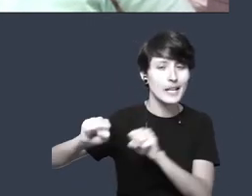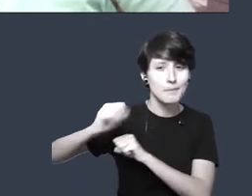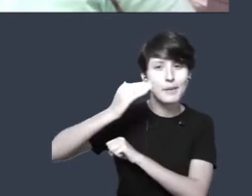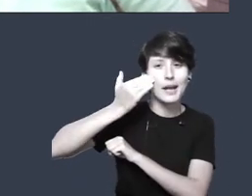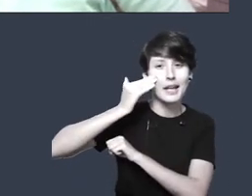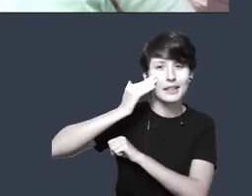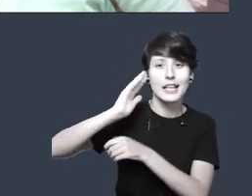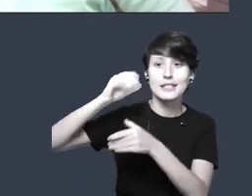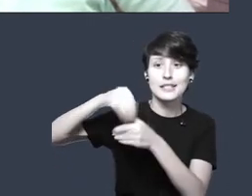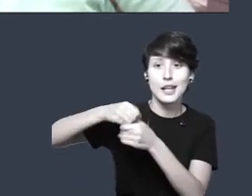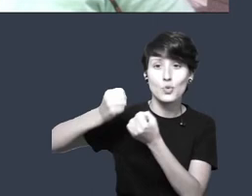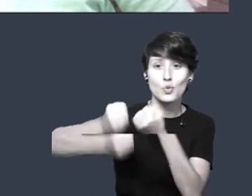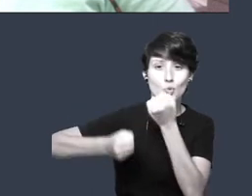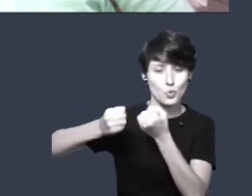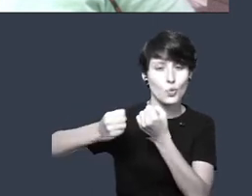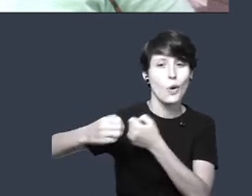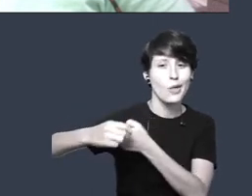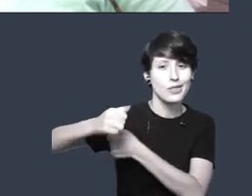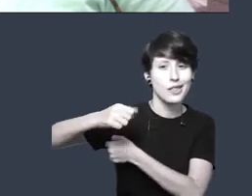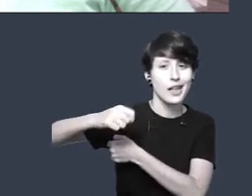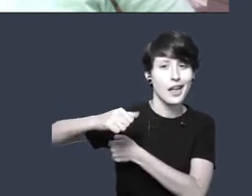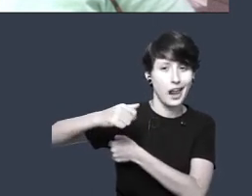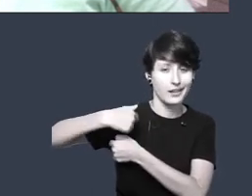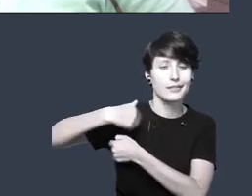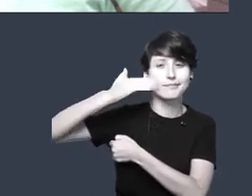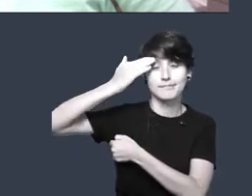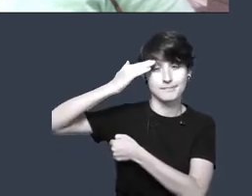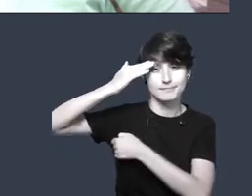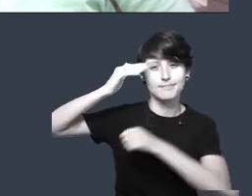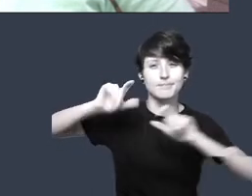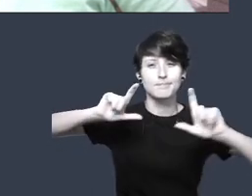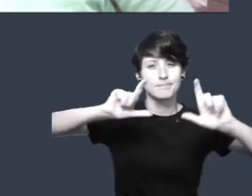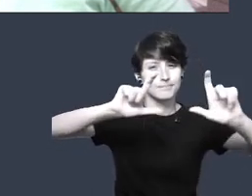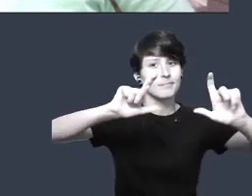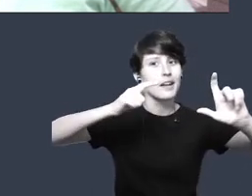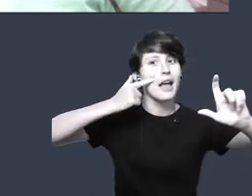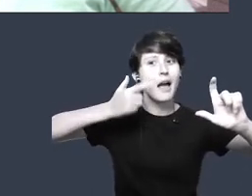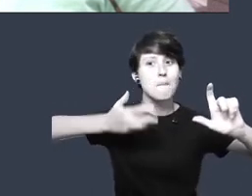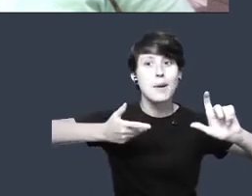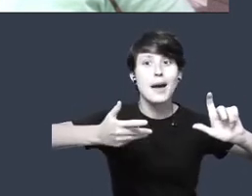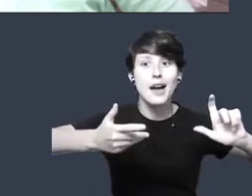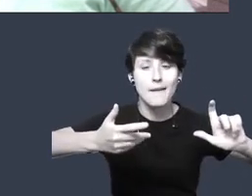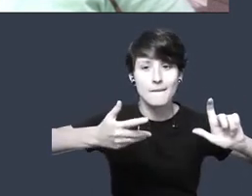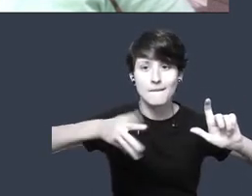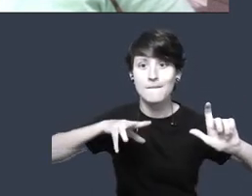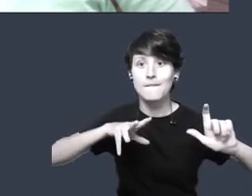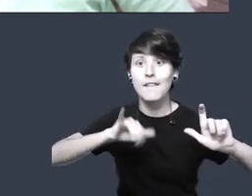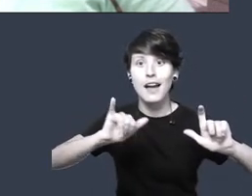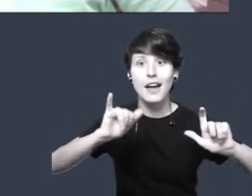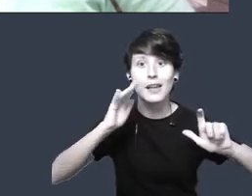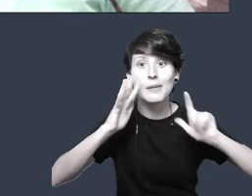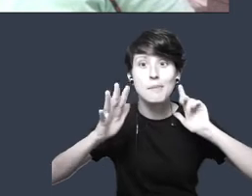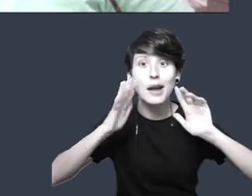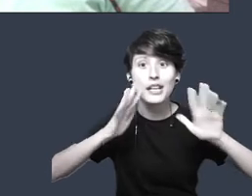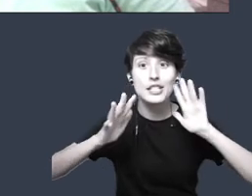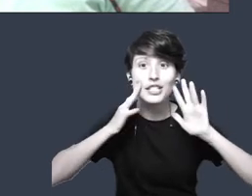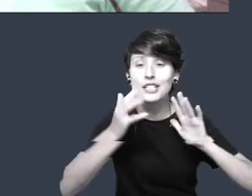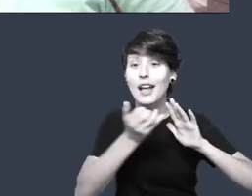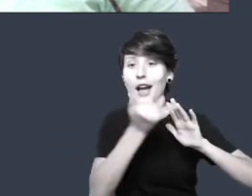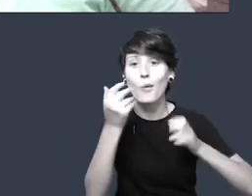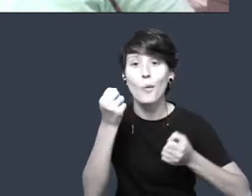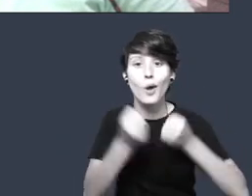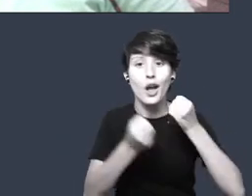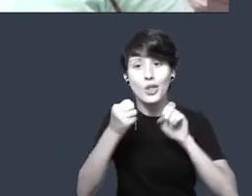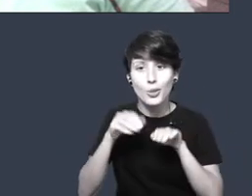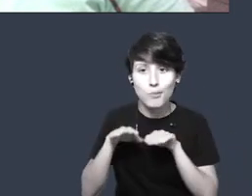ali no carro entender que ele tem que parar, ele entende aquela placa como ele tem que avançar. Então, você imagina a quantidade de carros que vão bater se eles não entenderem que,